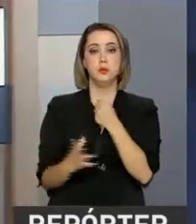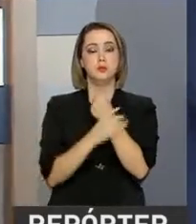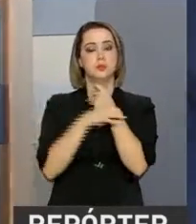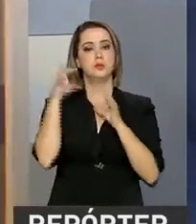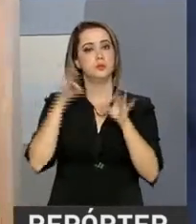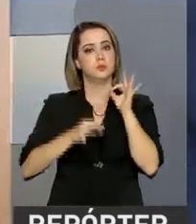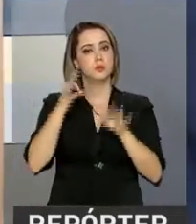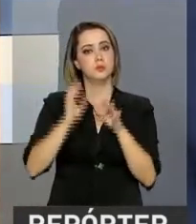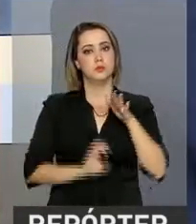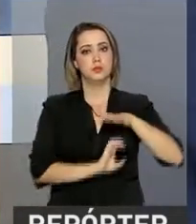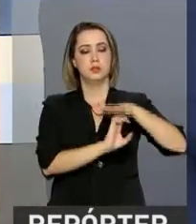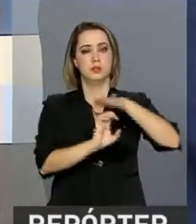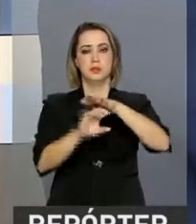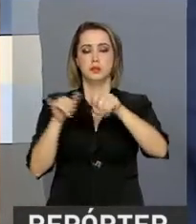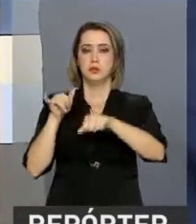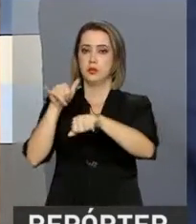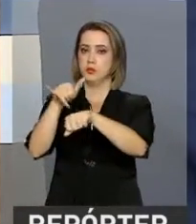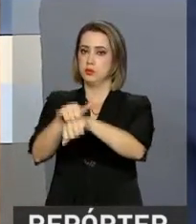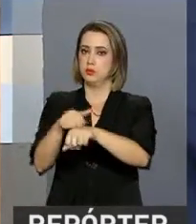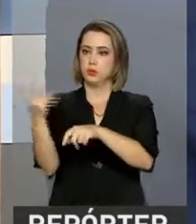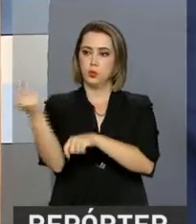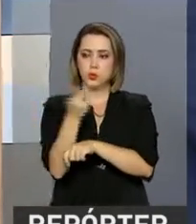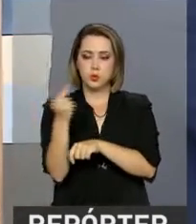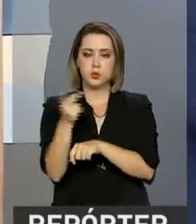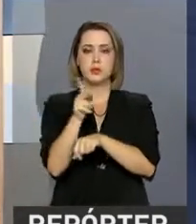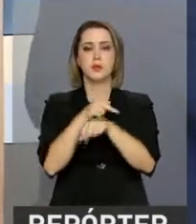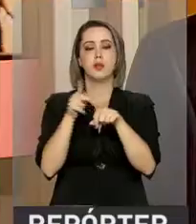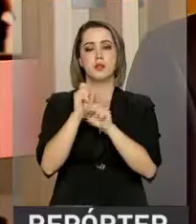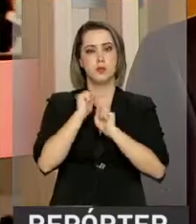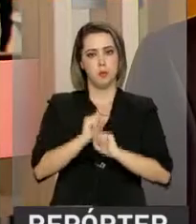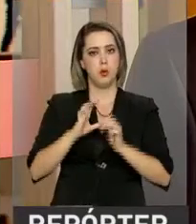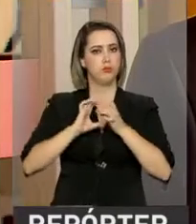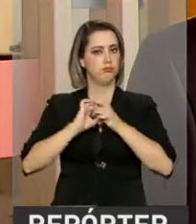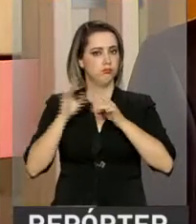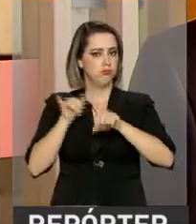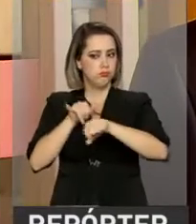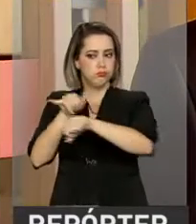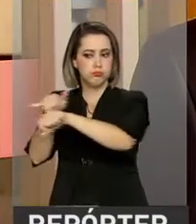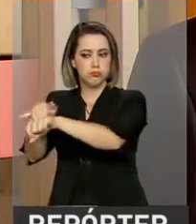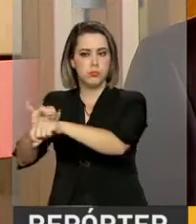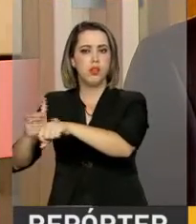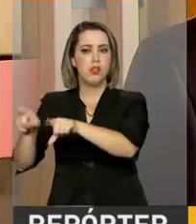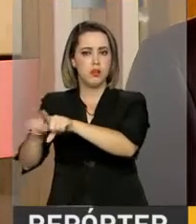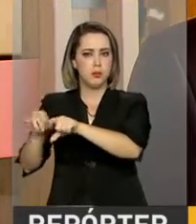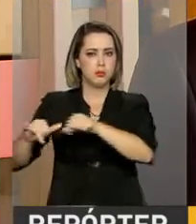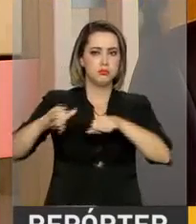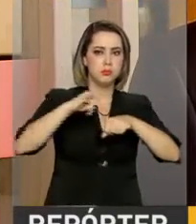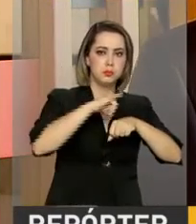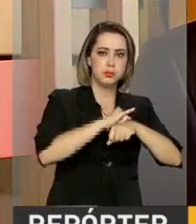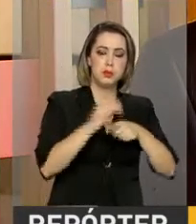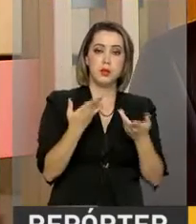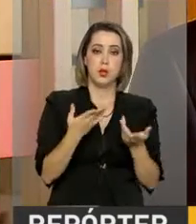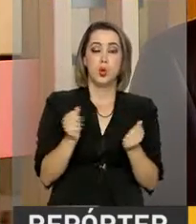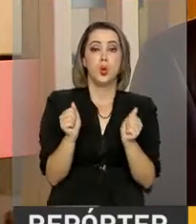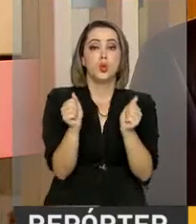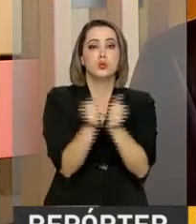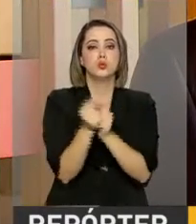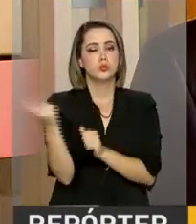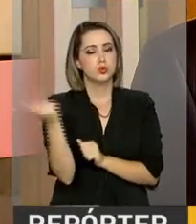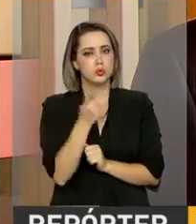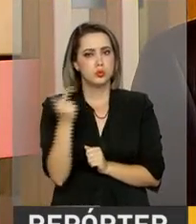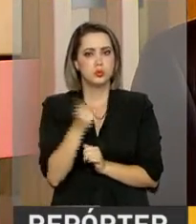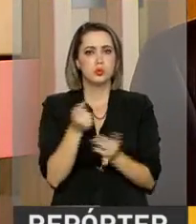para as empresas aéreas voarem entre os dois países junto com a arábia saudita os emirados árabes unidos são os maiores